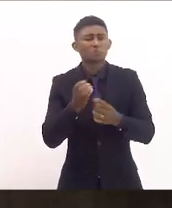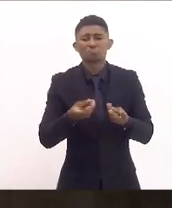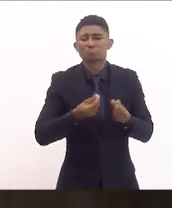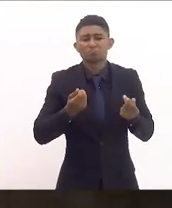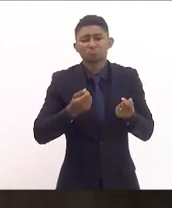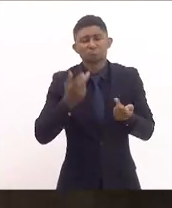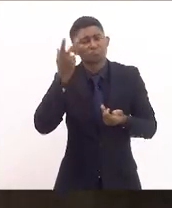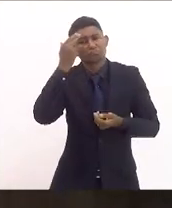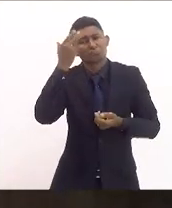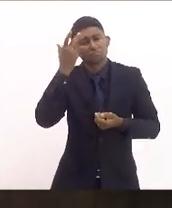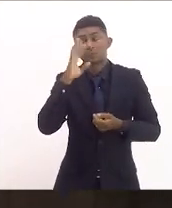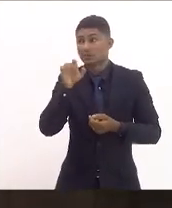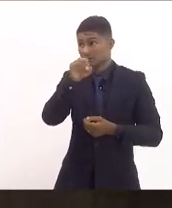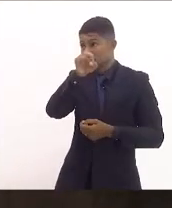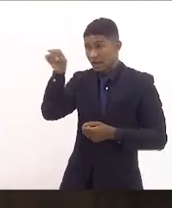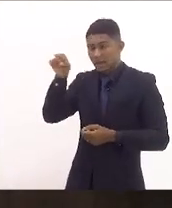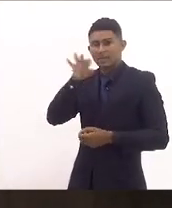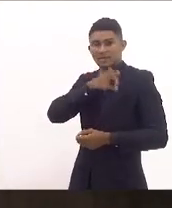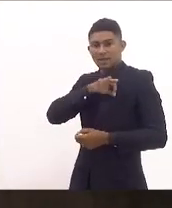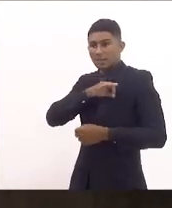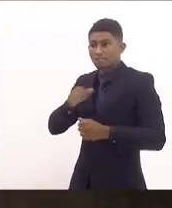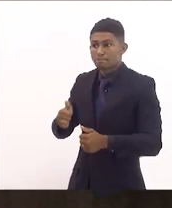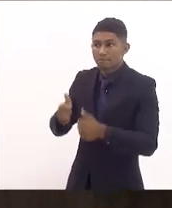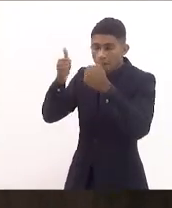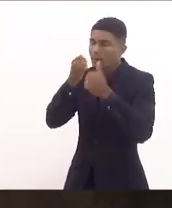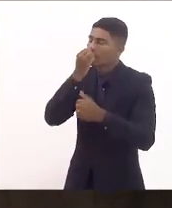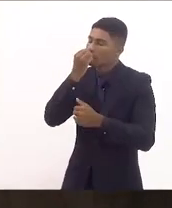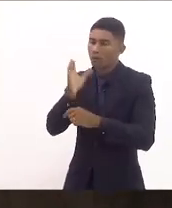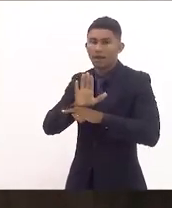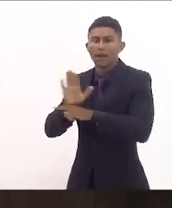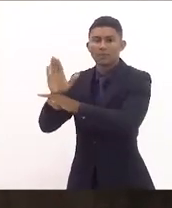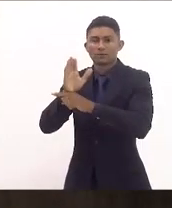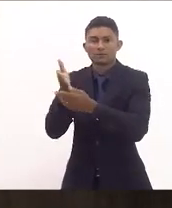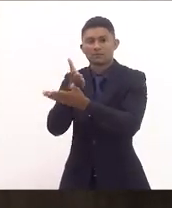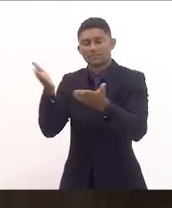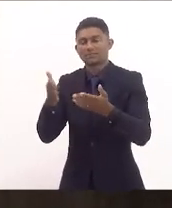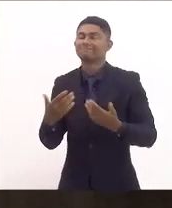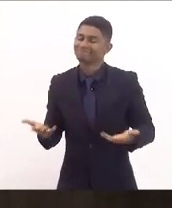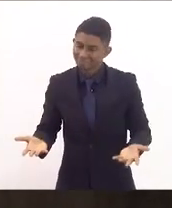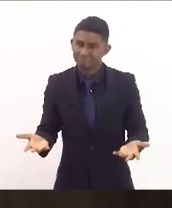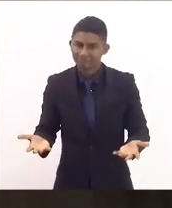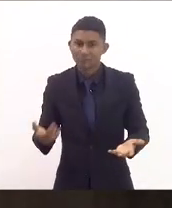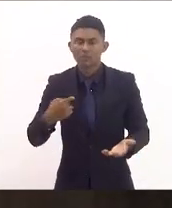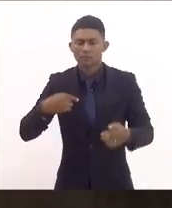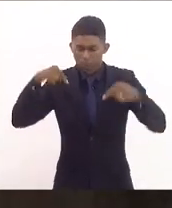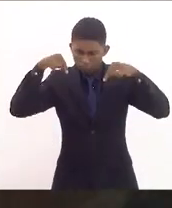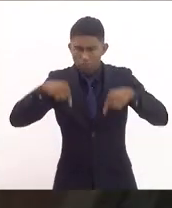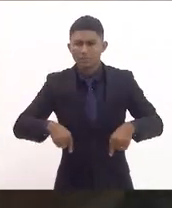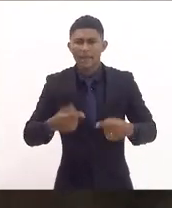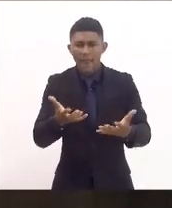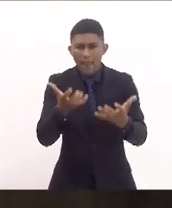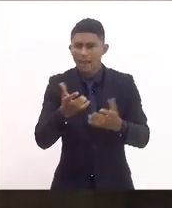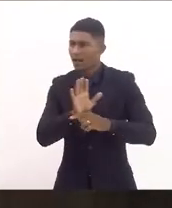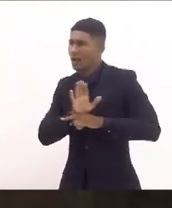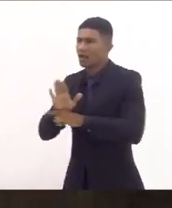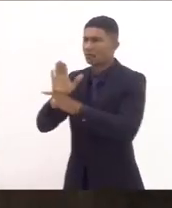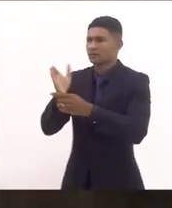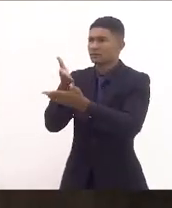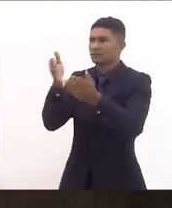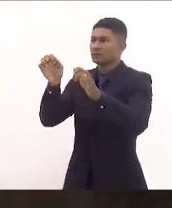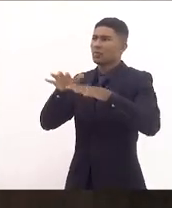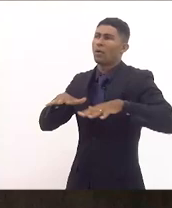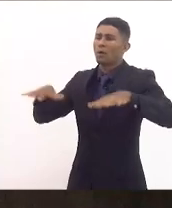aqui na conta desses trabalhadores fará uma grande diferença e por isso estou aqui pronto para tentar ajudar todos